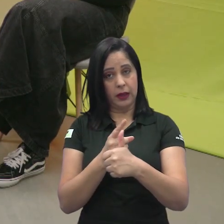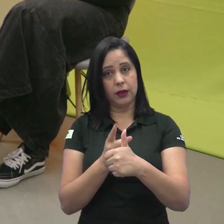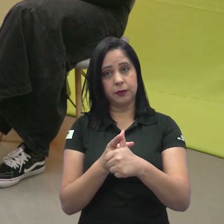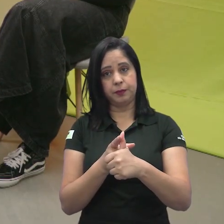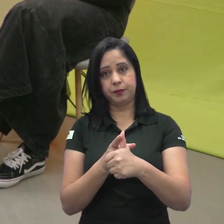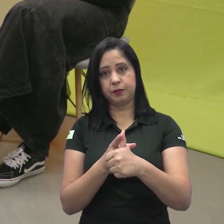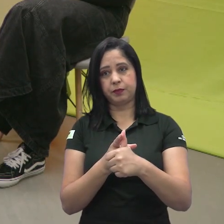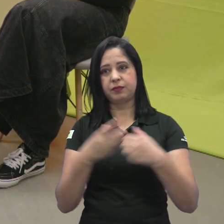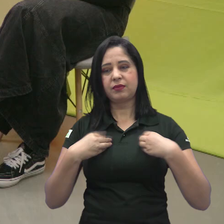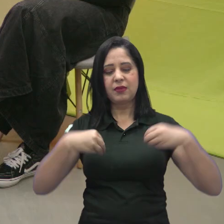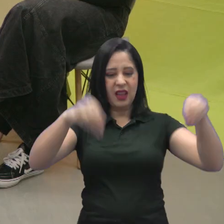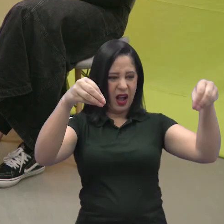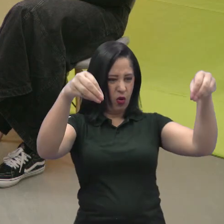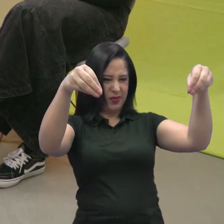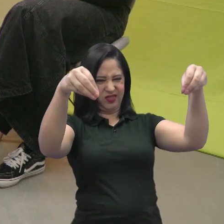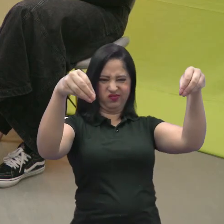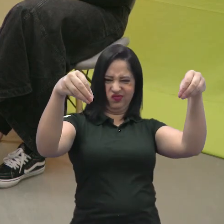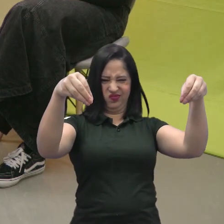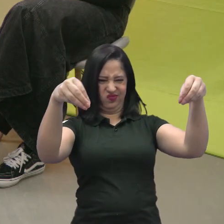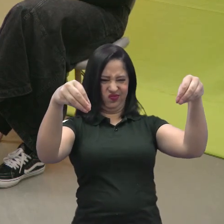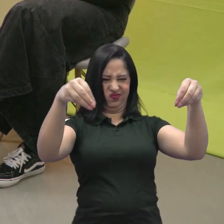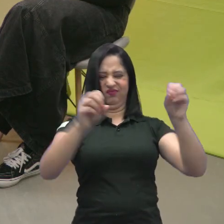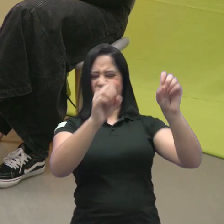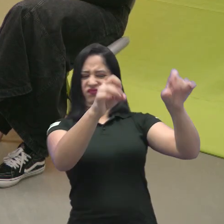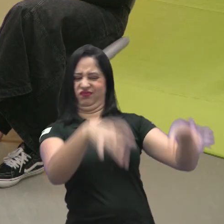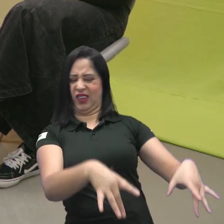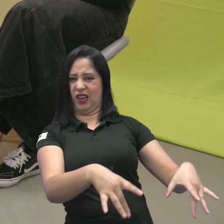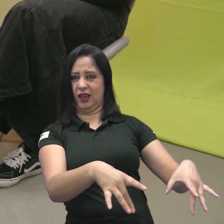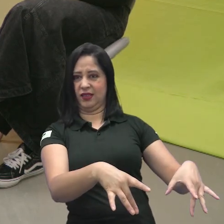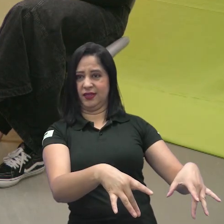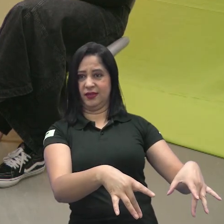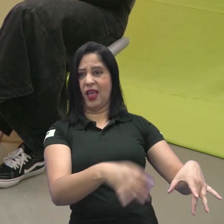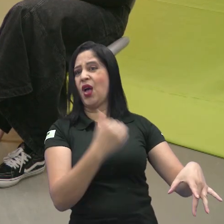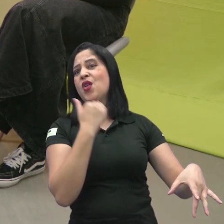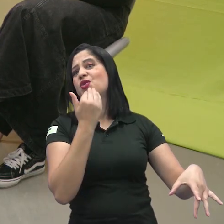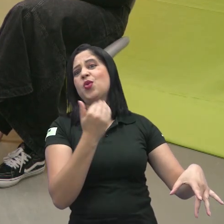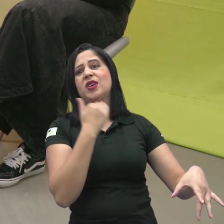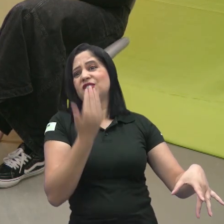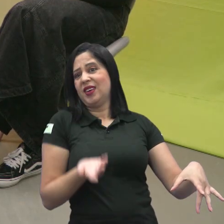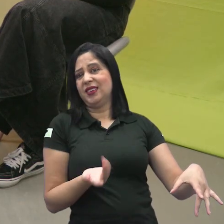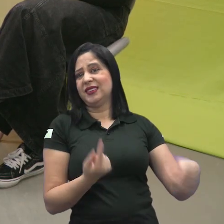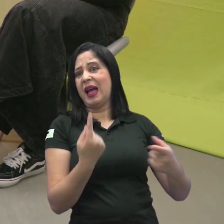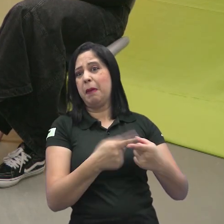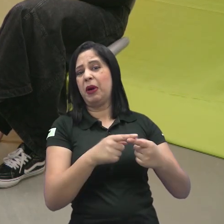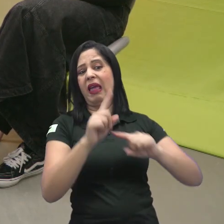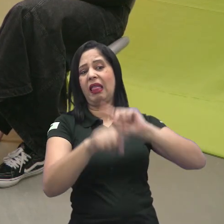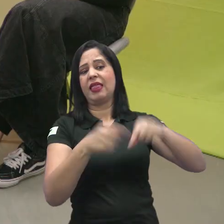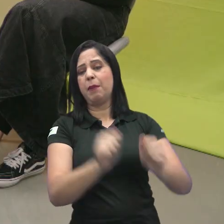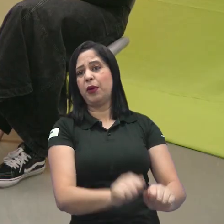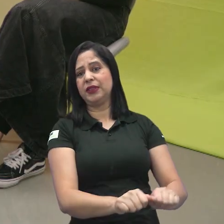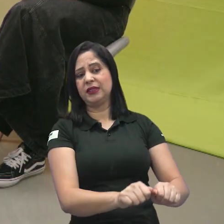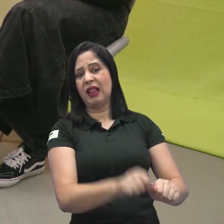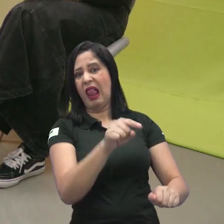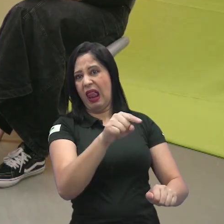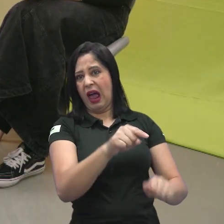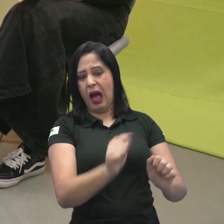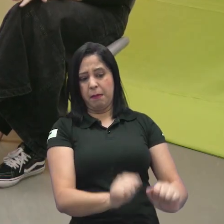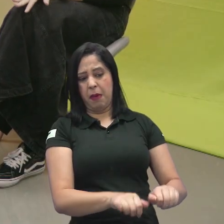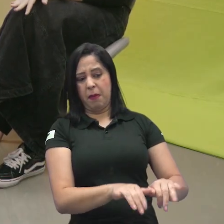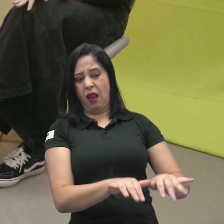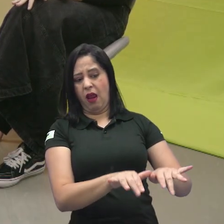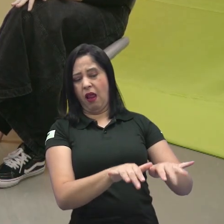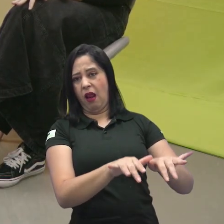a gente joga uma roupa fora, essa roupa não deixou de existir. Ela só saiu da nossa frente. Então, parte da nossa